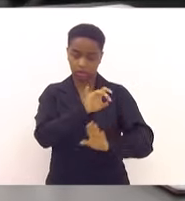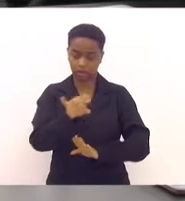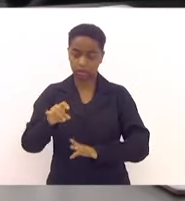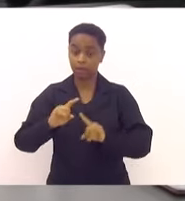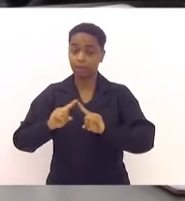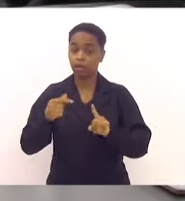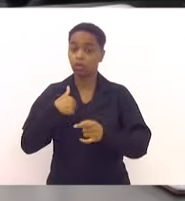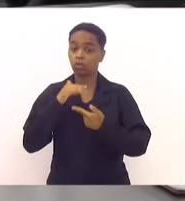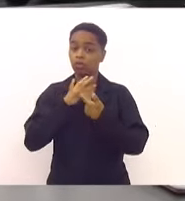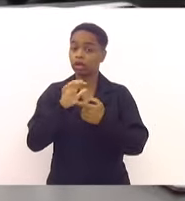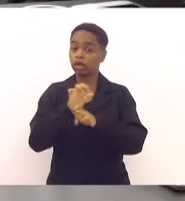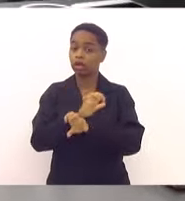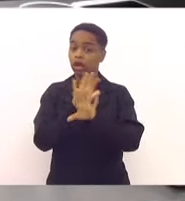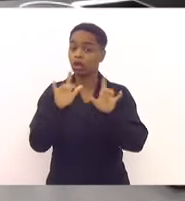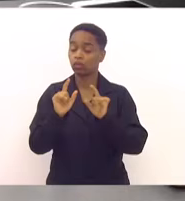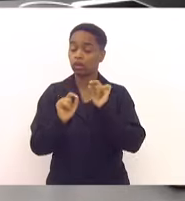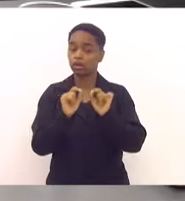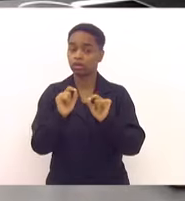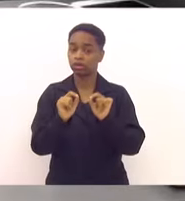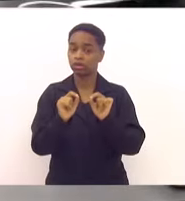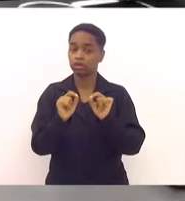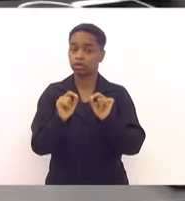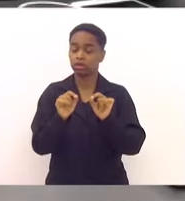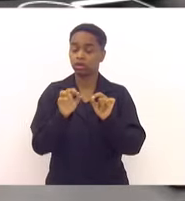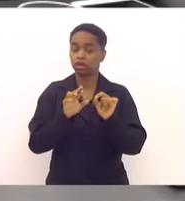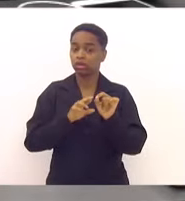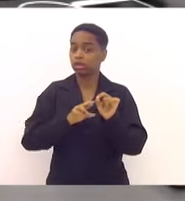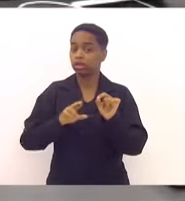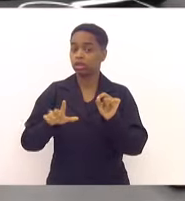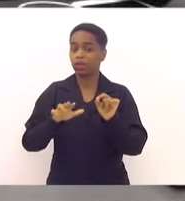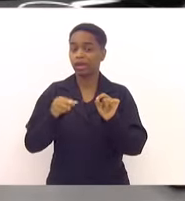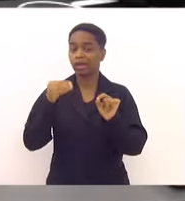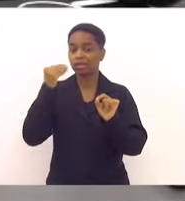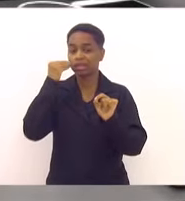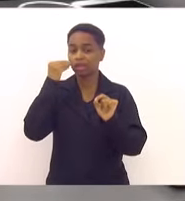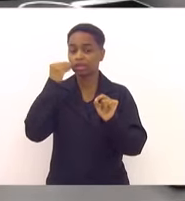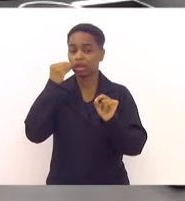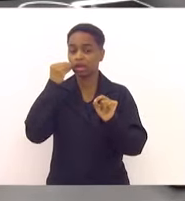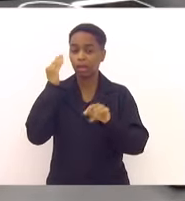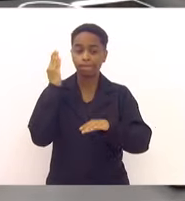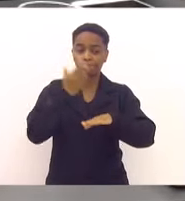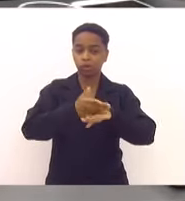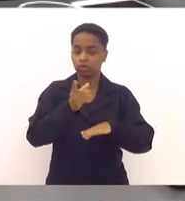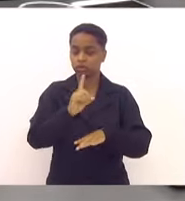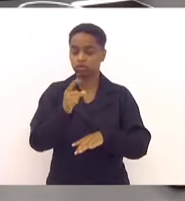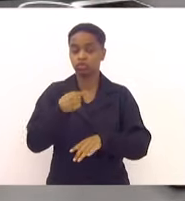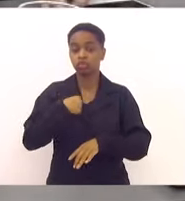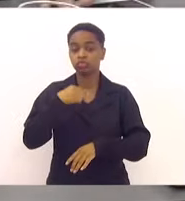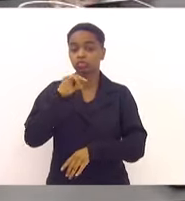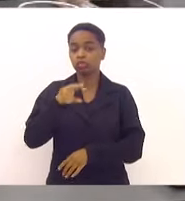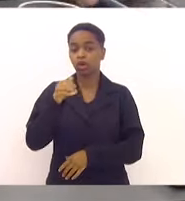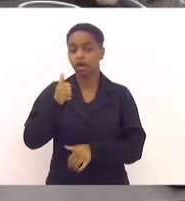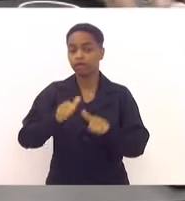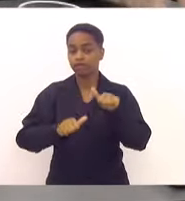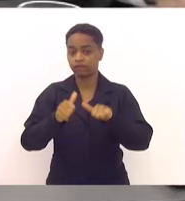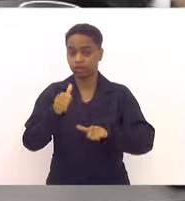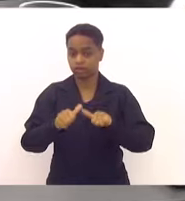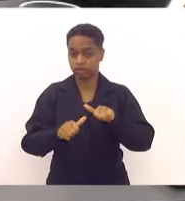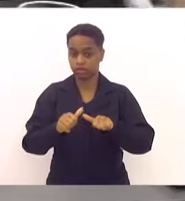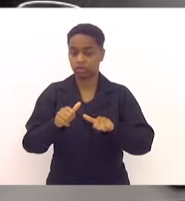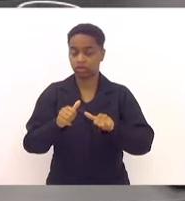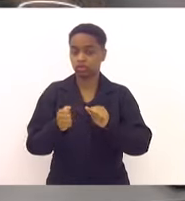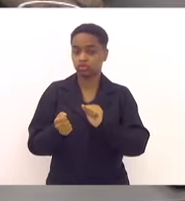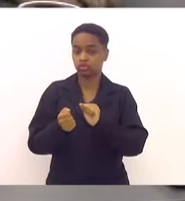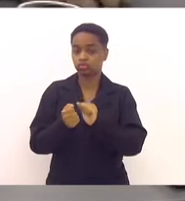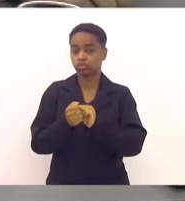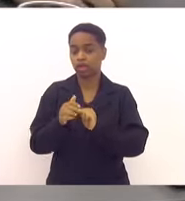bem claro, que não tem nenhum caráter de obstruir para realmente verificar essa questão com a iniciativa